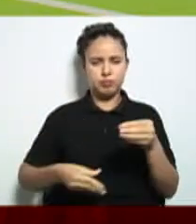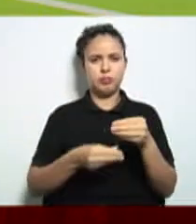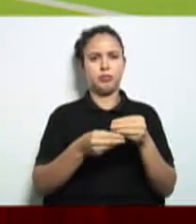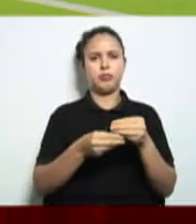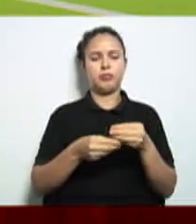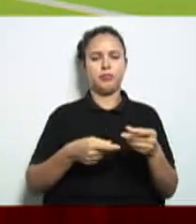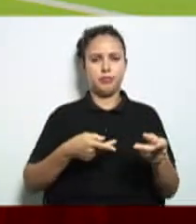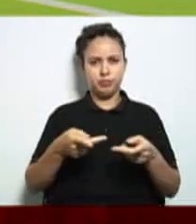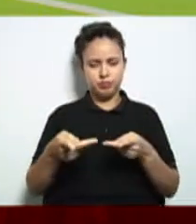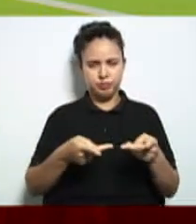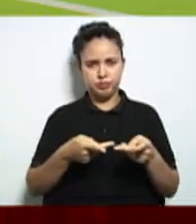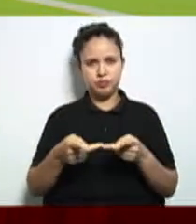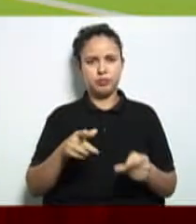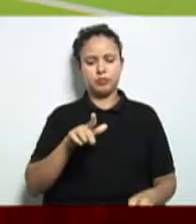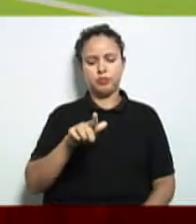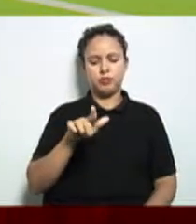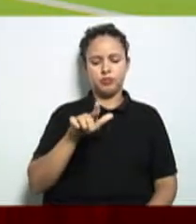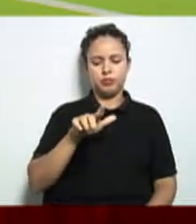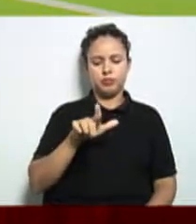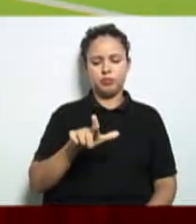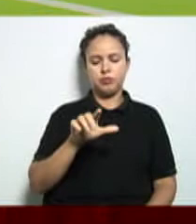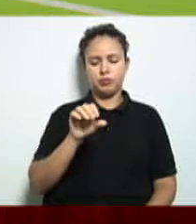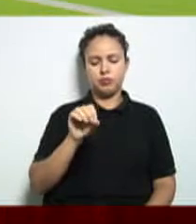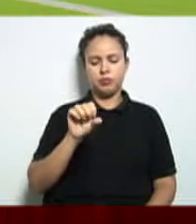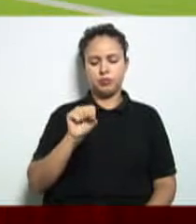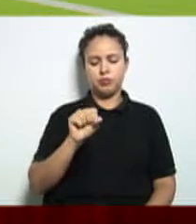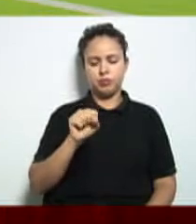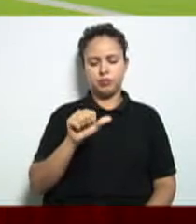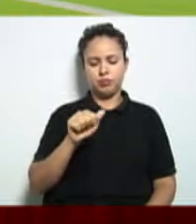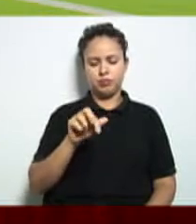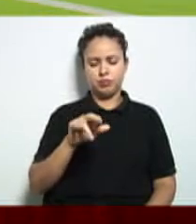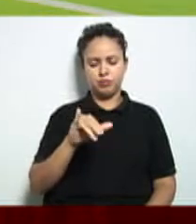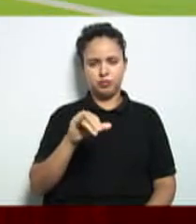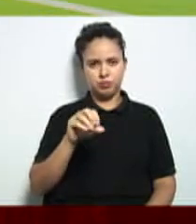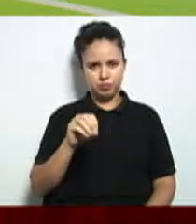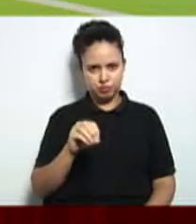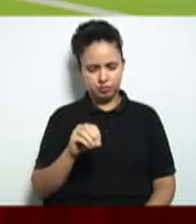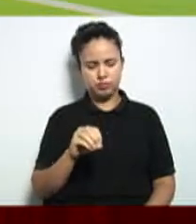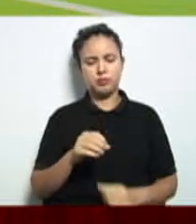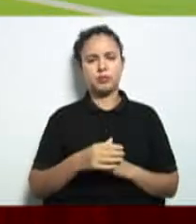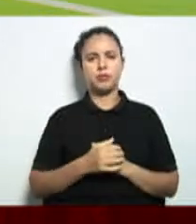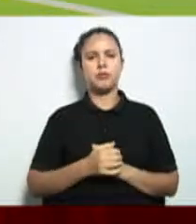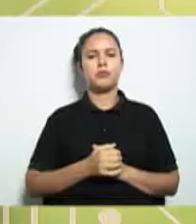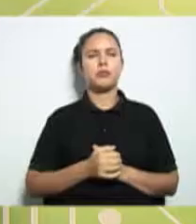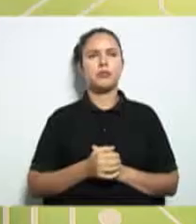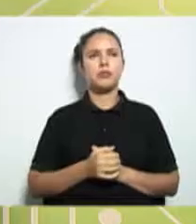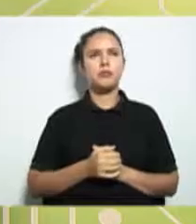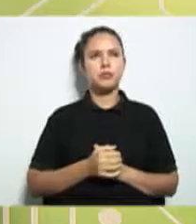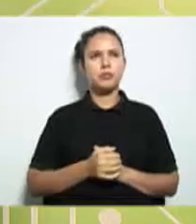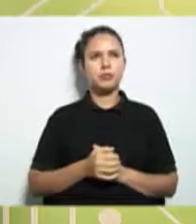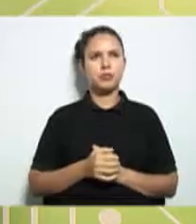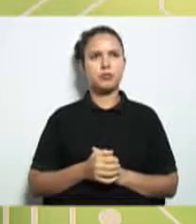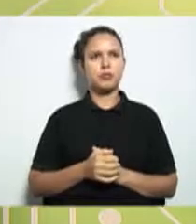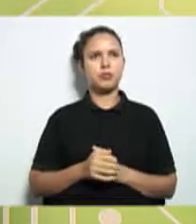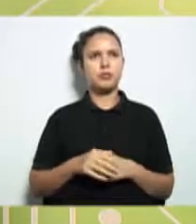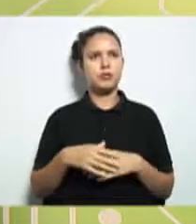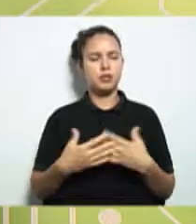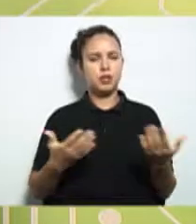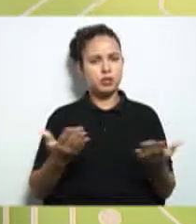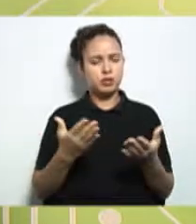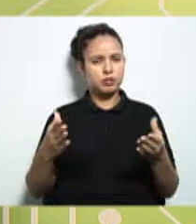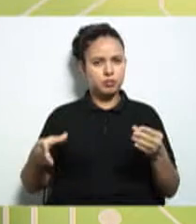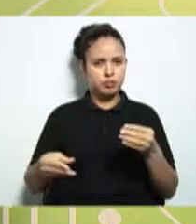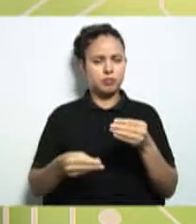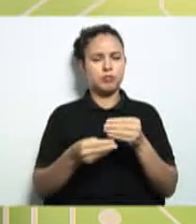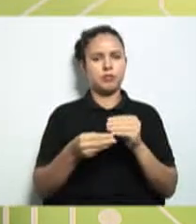trabalho, que é o glossário, o apêndice, o anexo e o índice. E aí, então, a gente vai reforçar